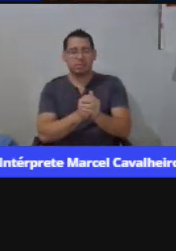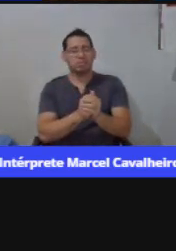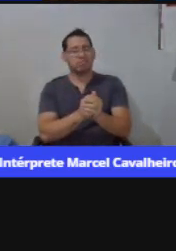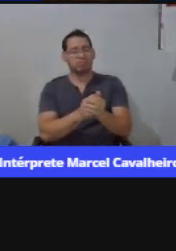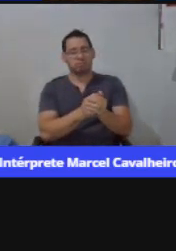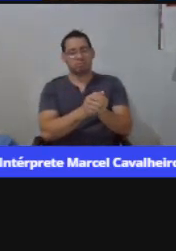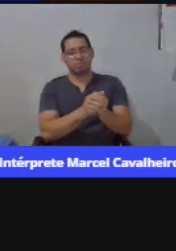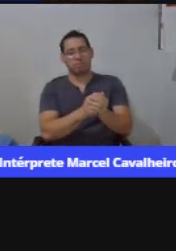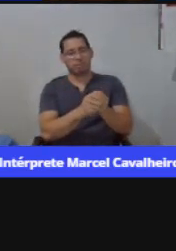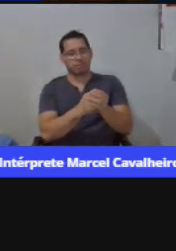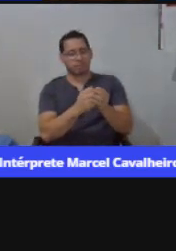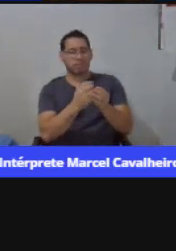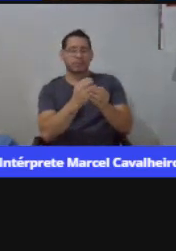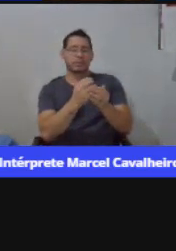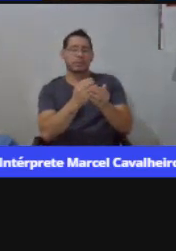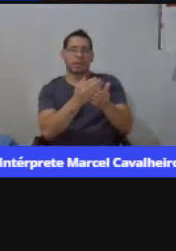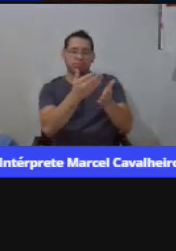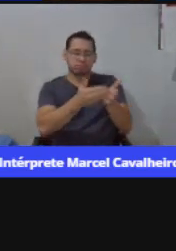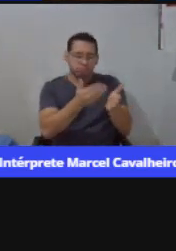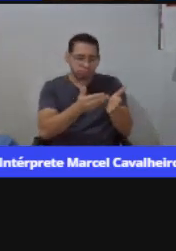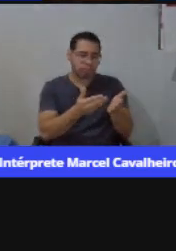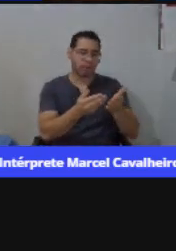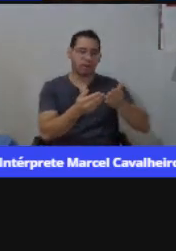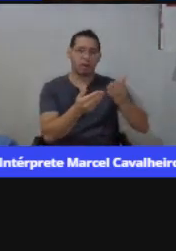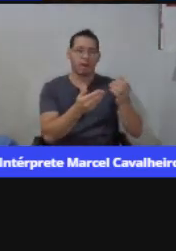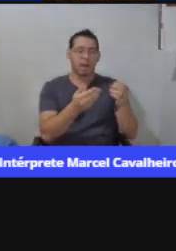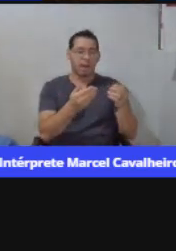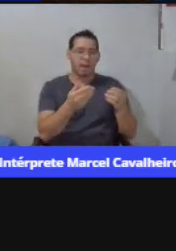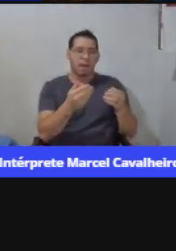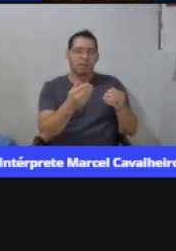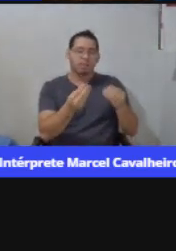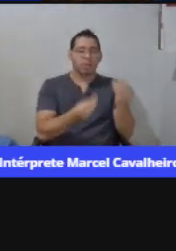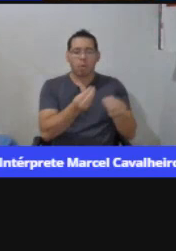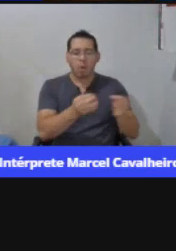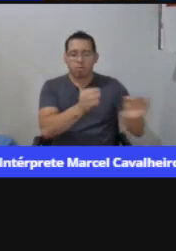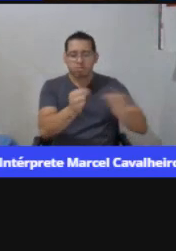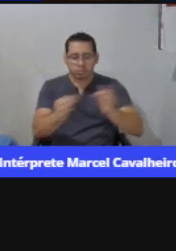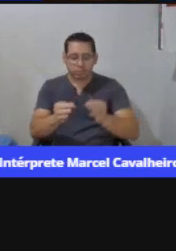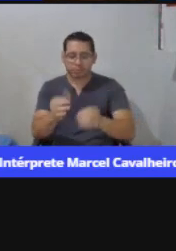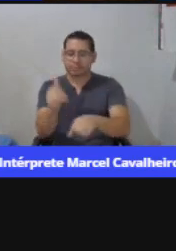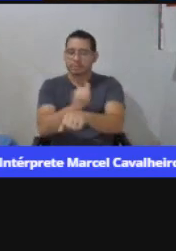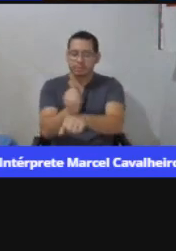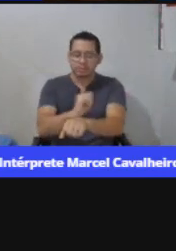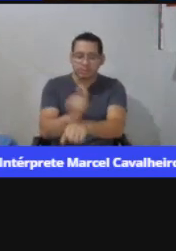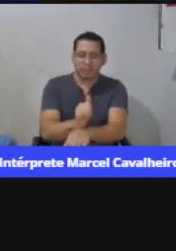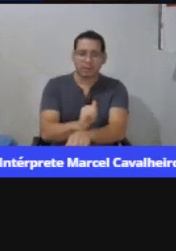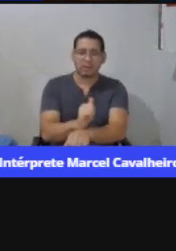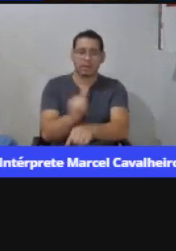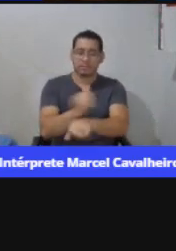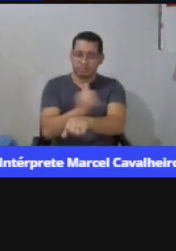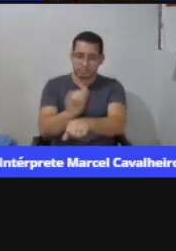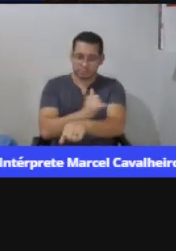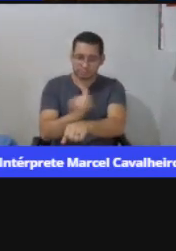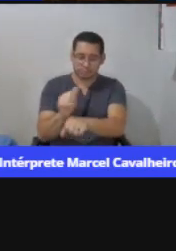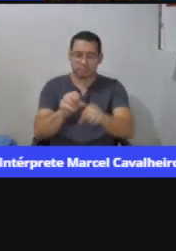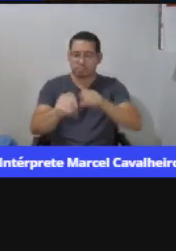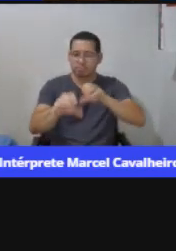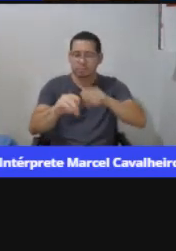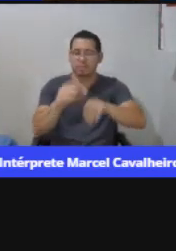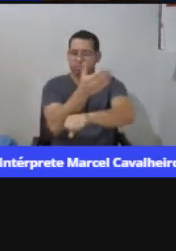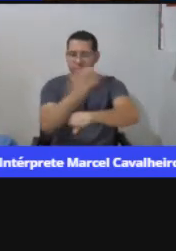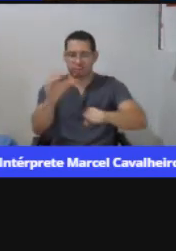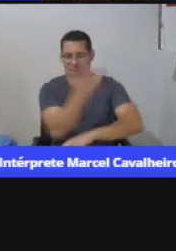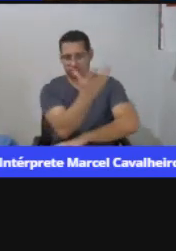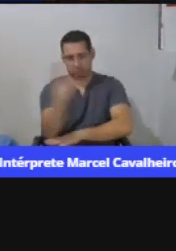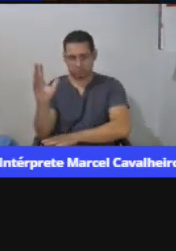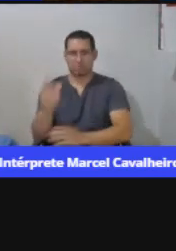para a elaboração dos planejamentos e estratégias de ensino de ciências da natureza. Próximo